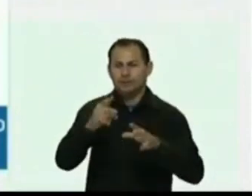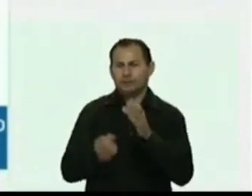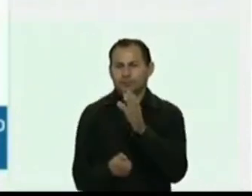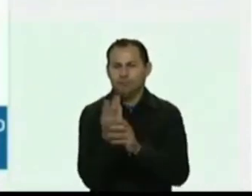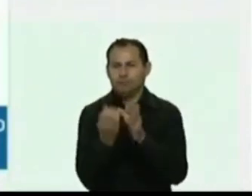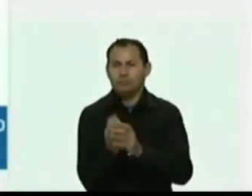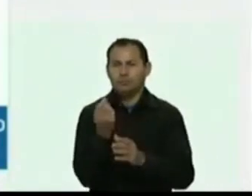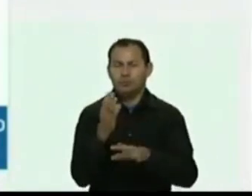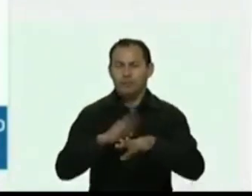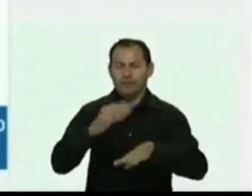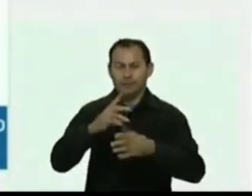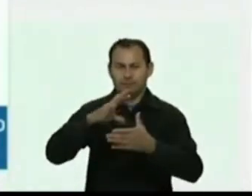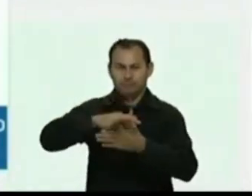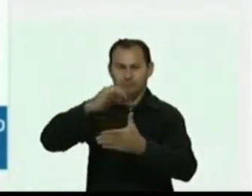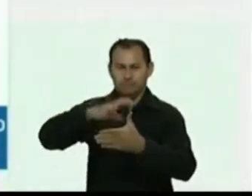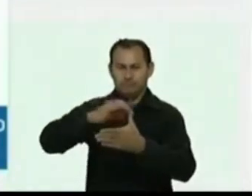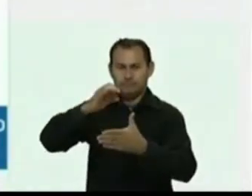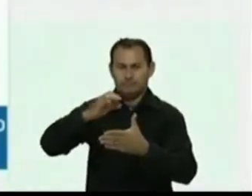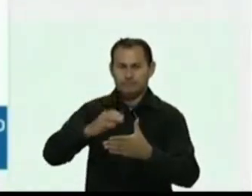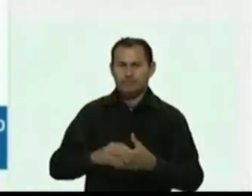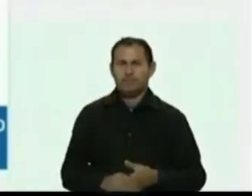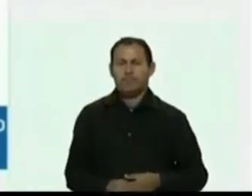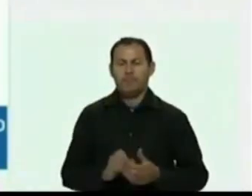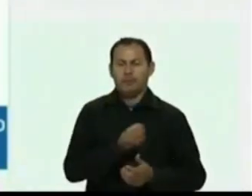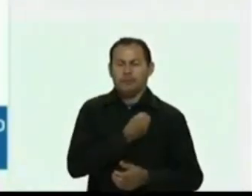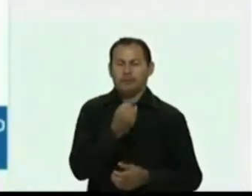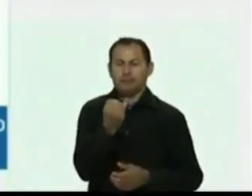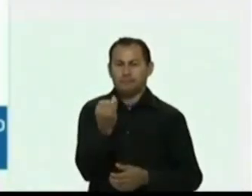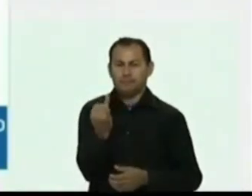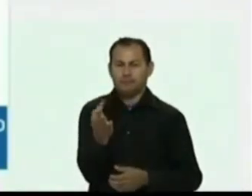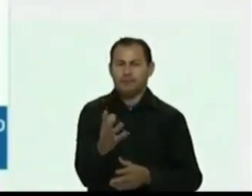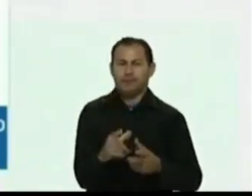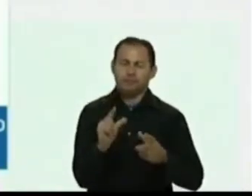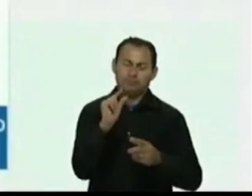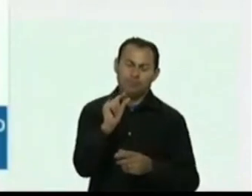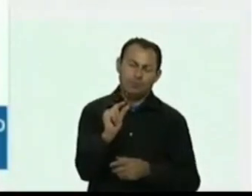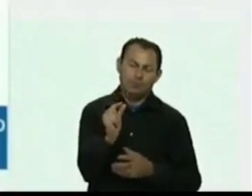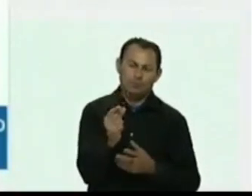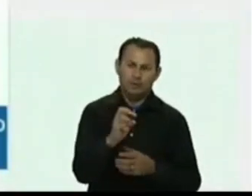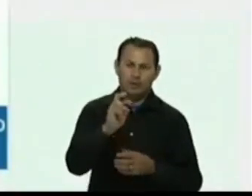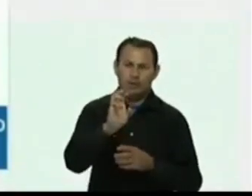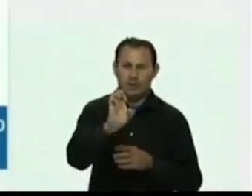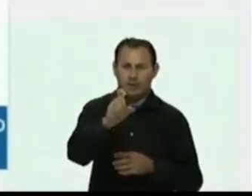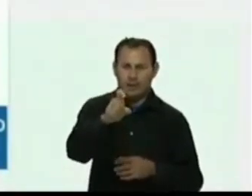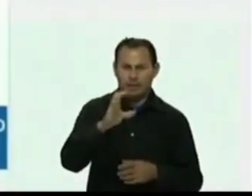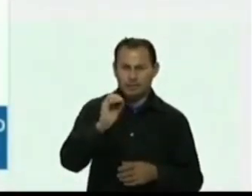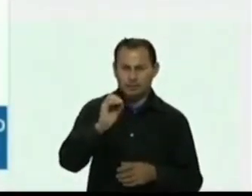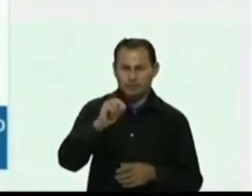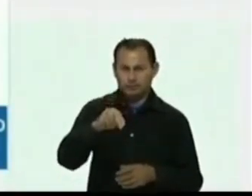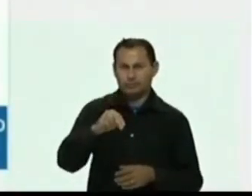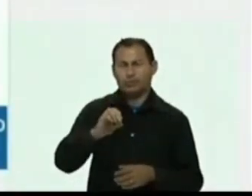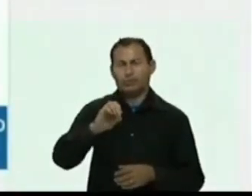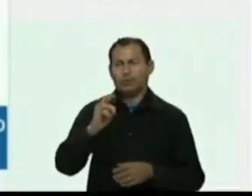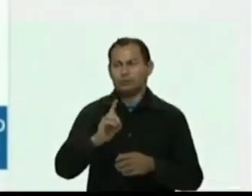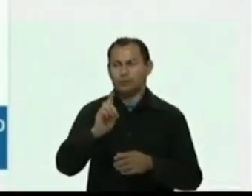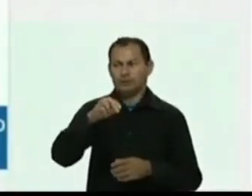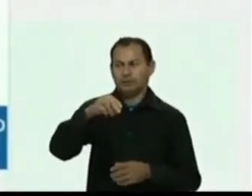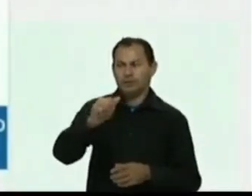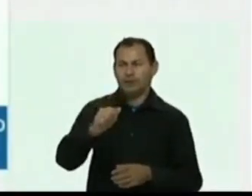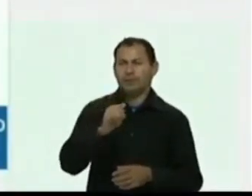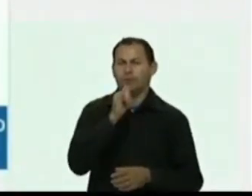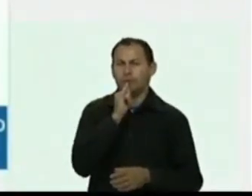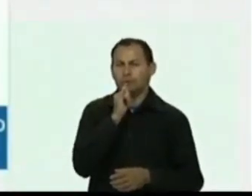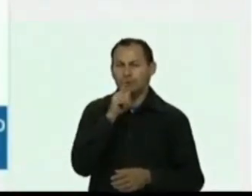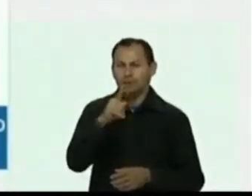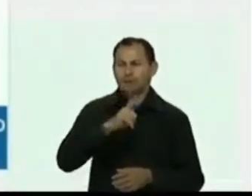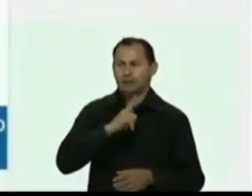produza muito mais proteínas, com uma quantidade menor de exons, né, ou de DNA. Então, por exemplo, você